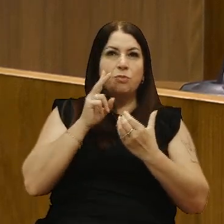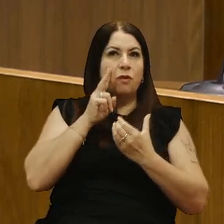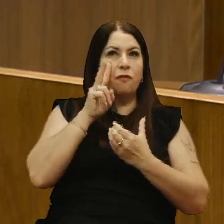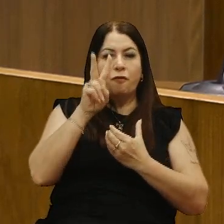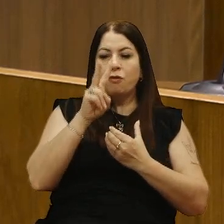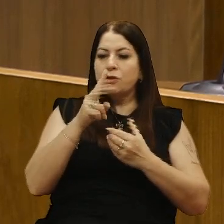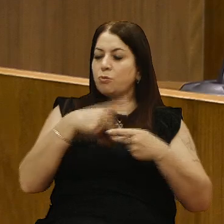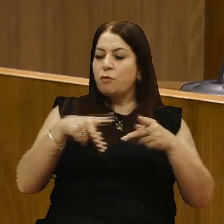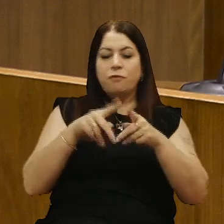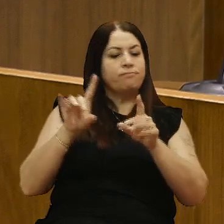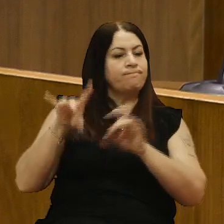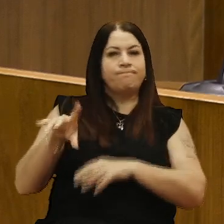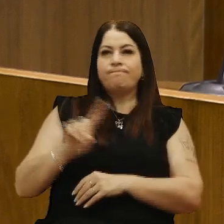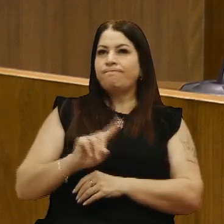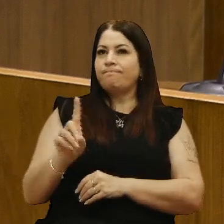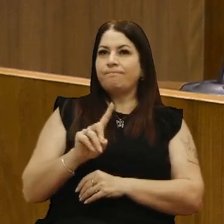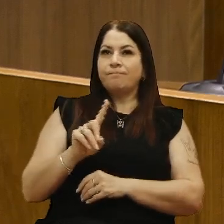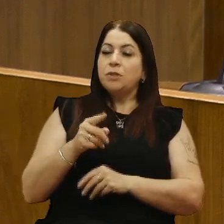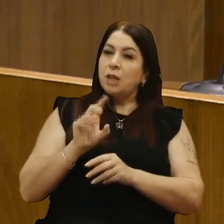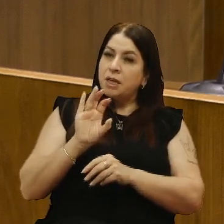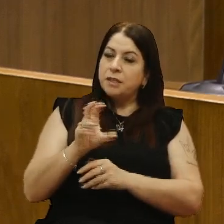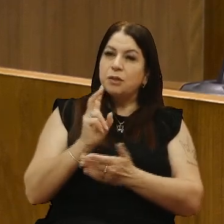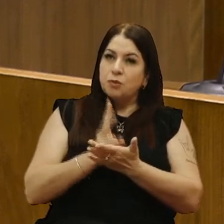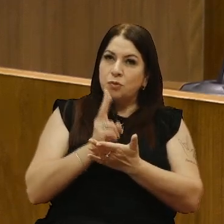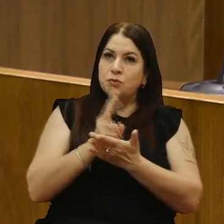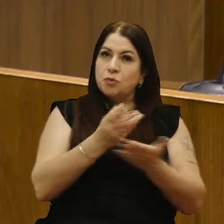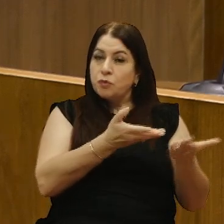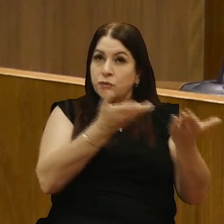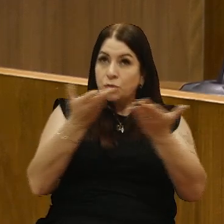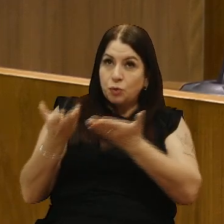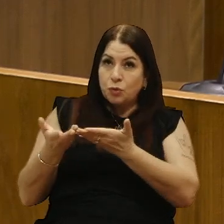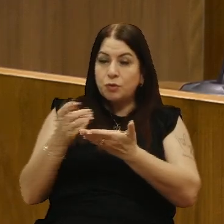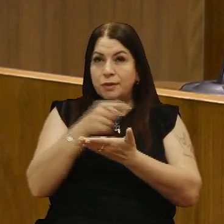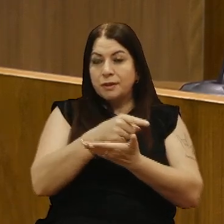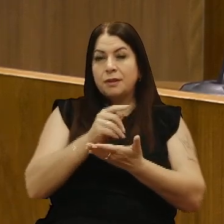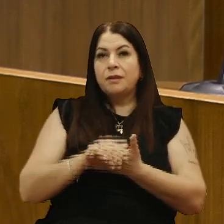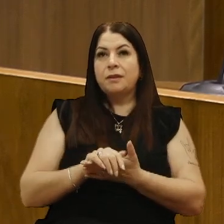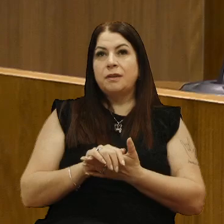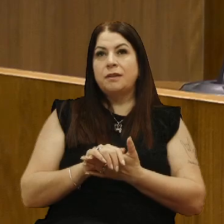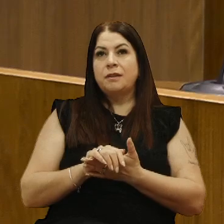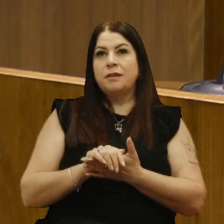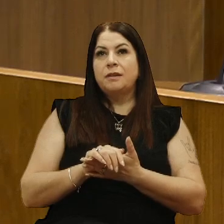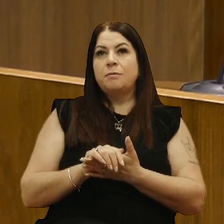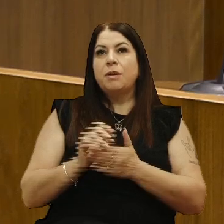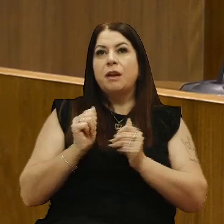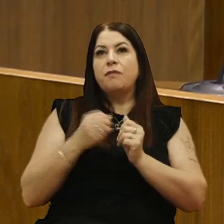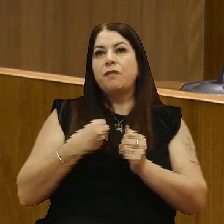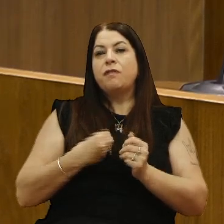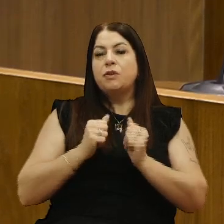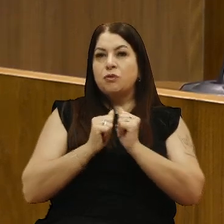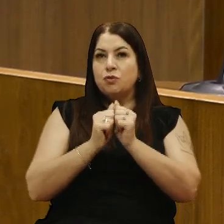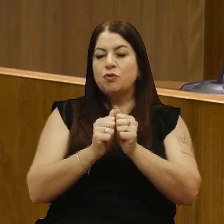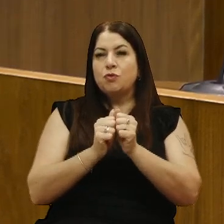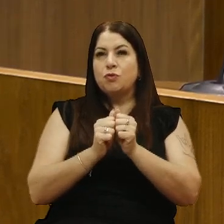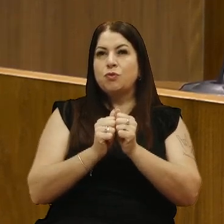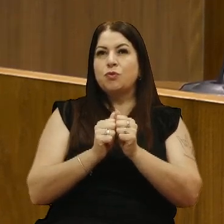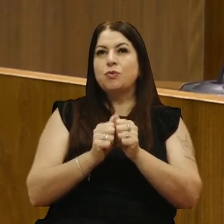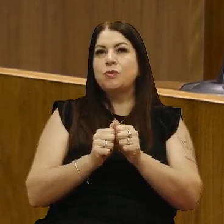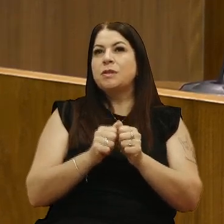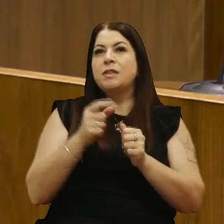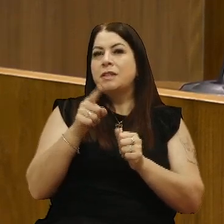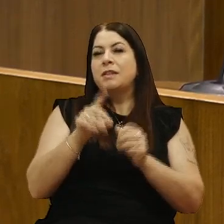desiste. E é assim que convido a todos os presentes aqui para viverem junto conosco essa edição